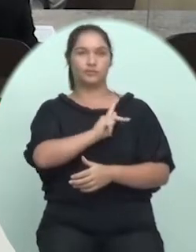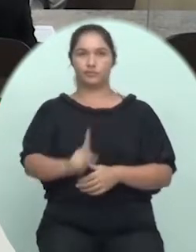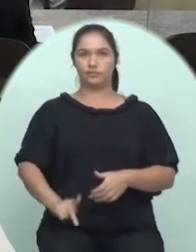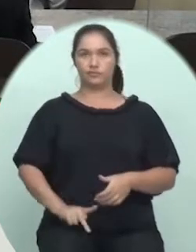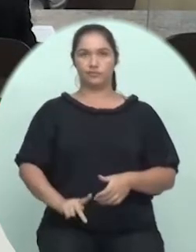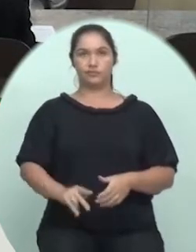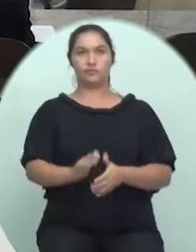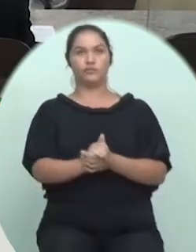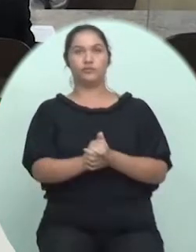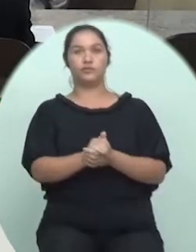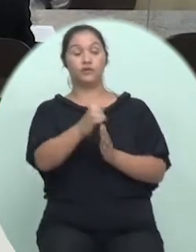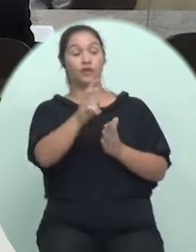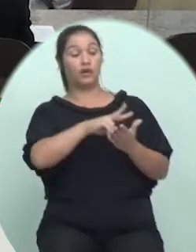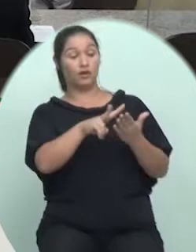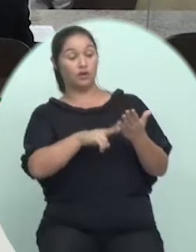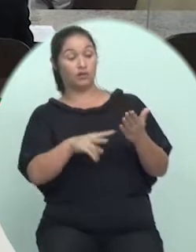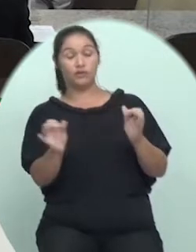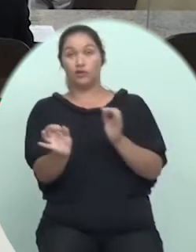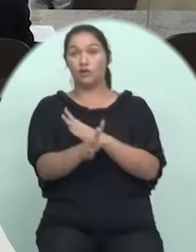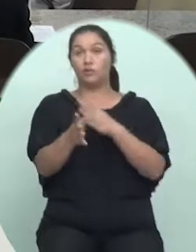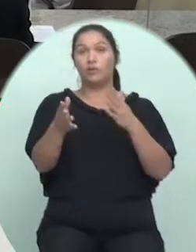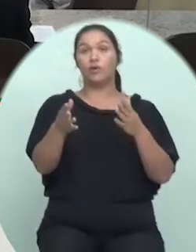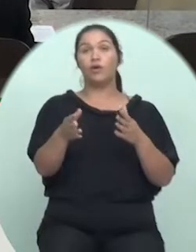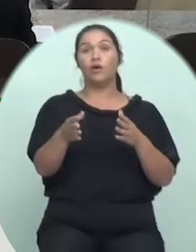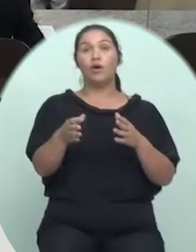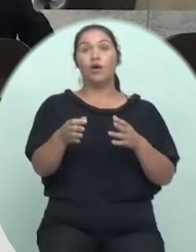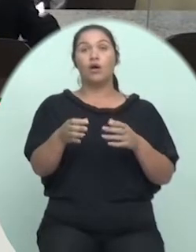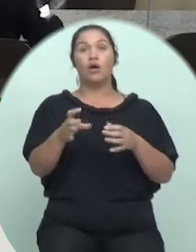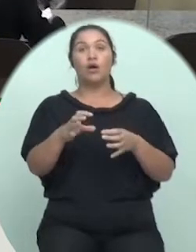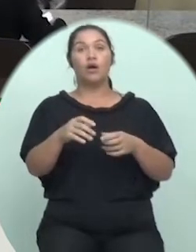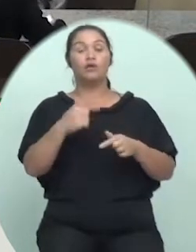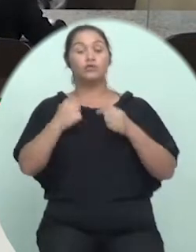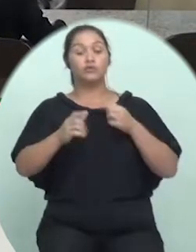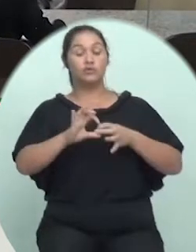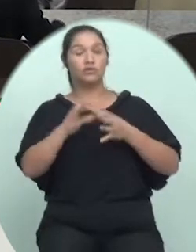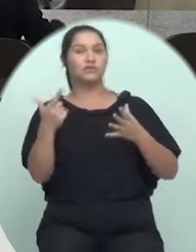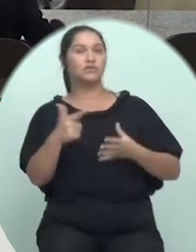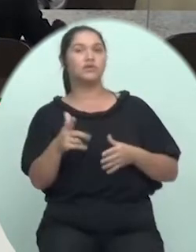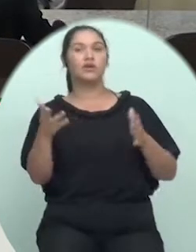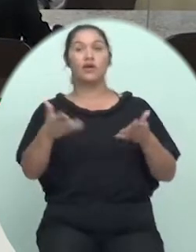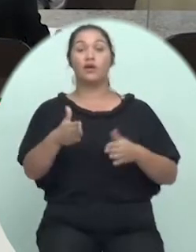Terminado o expediente e não havendo tribuna livre, passamos ao horário político.